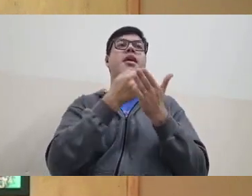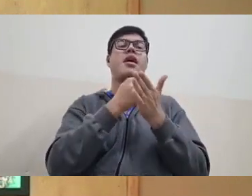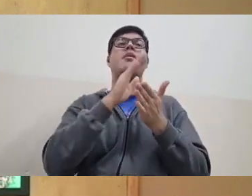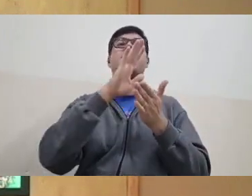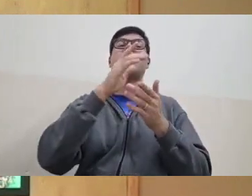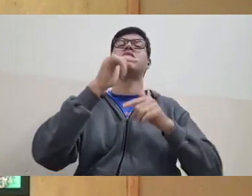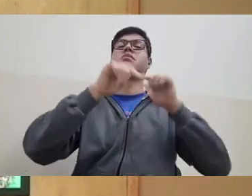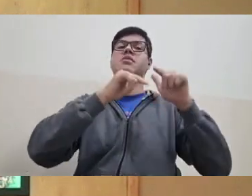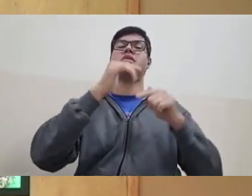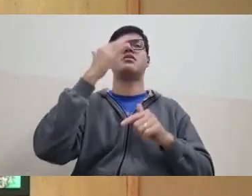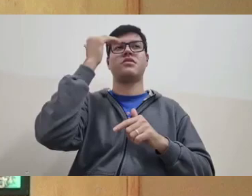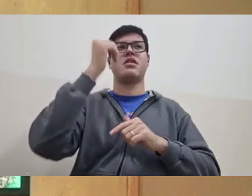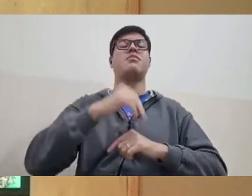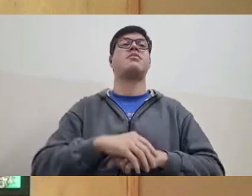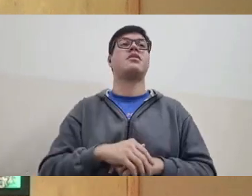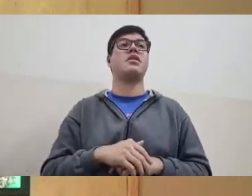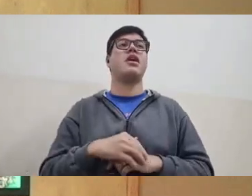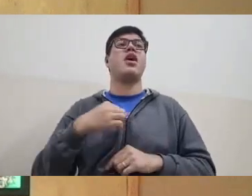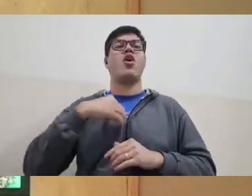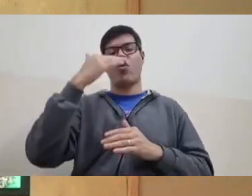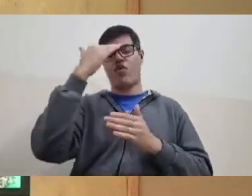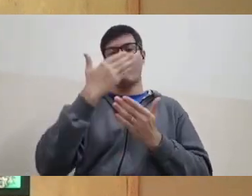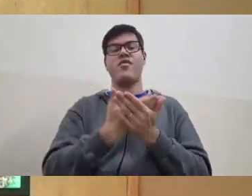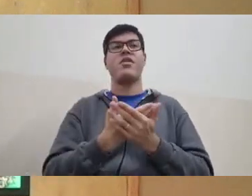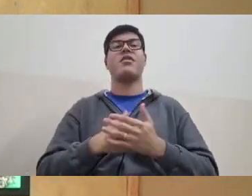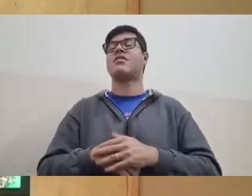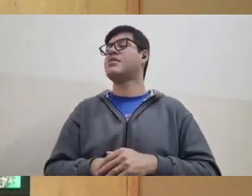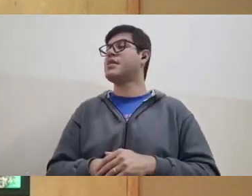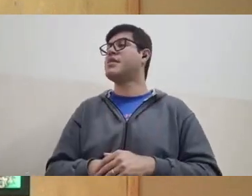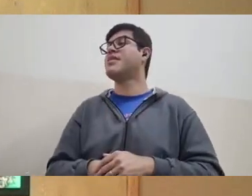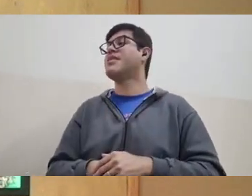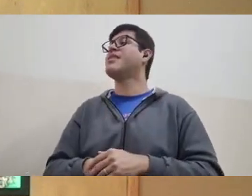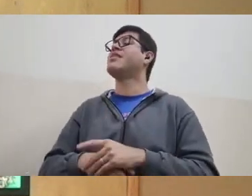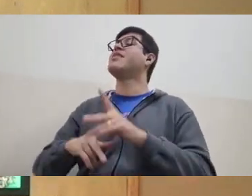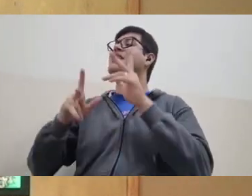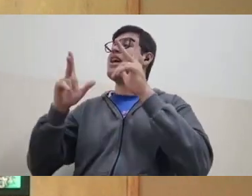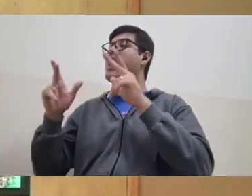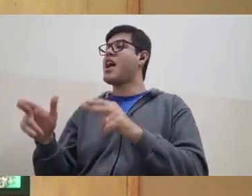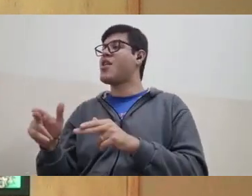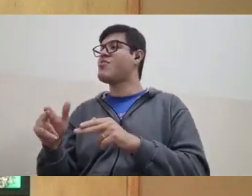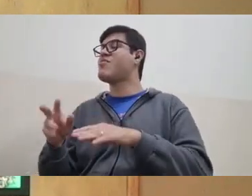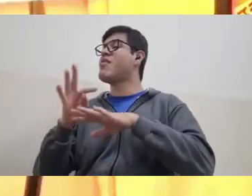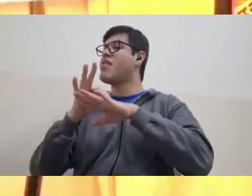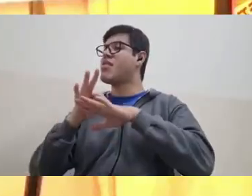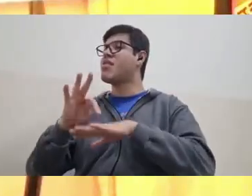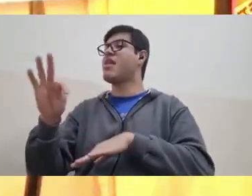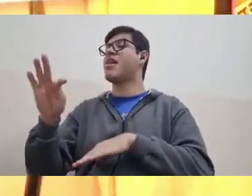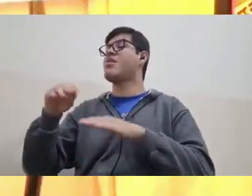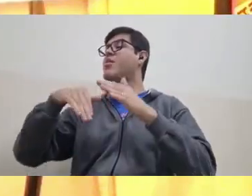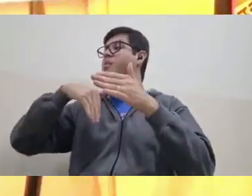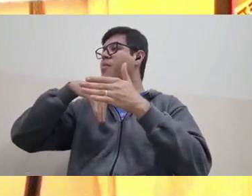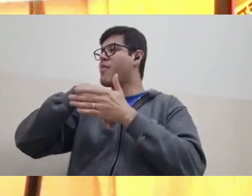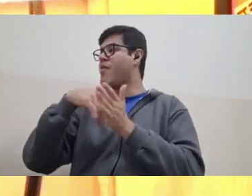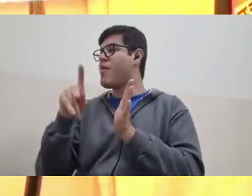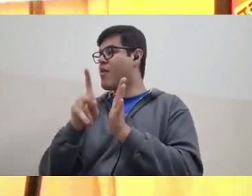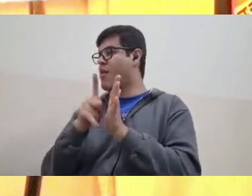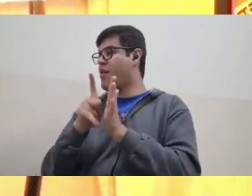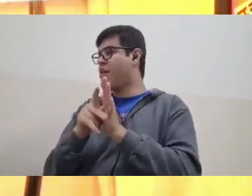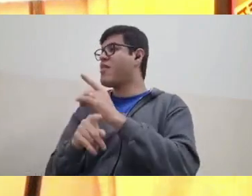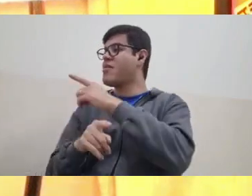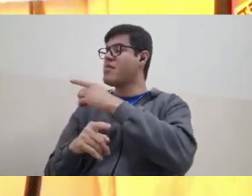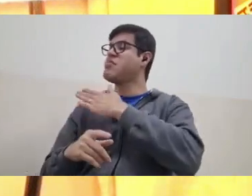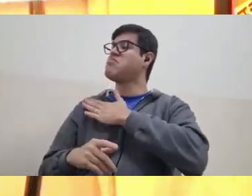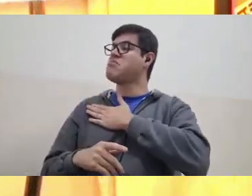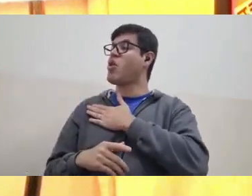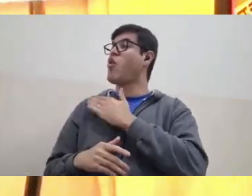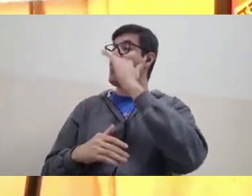e a pessoa que você confiava né treinador futebol e me leva o jogador que ele confia é lógico é assim